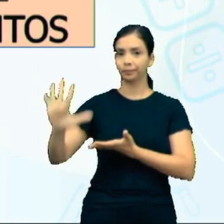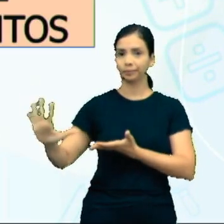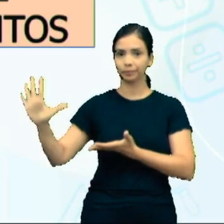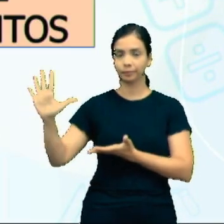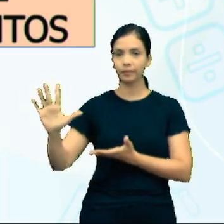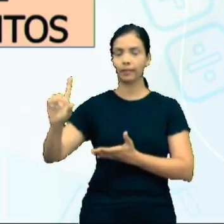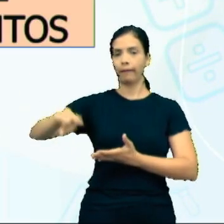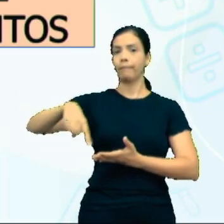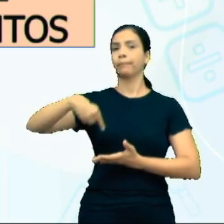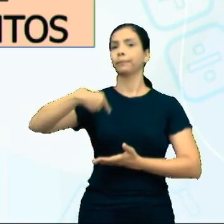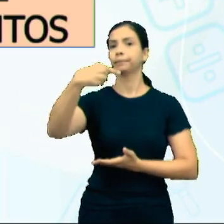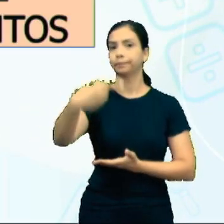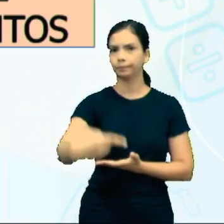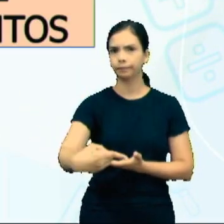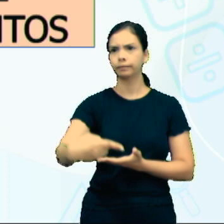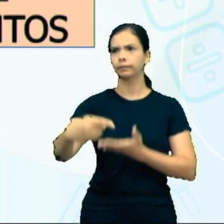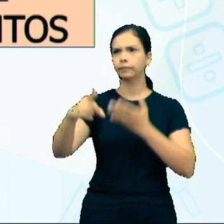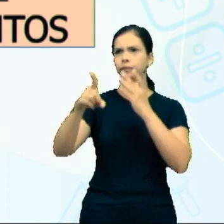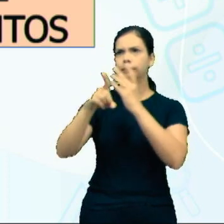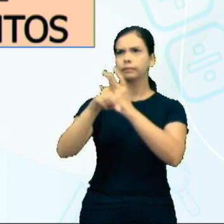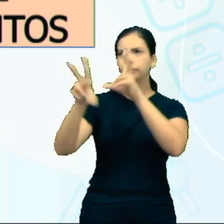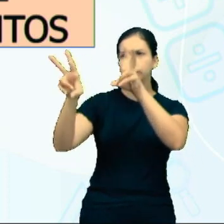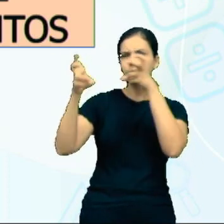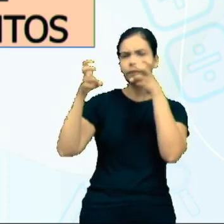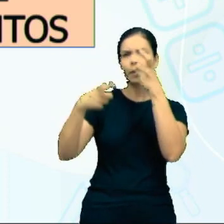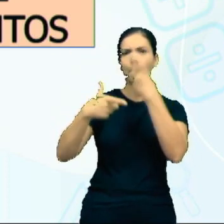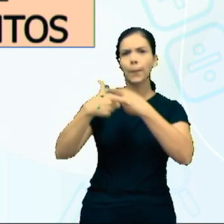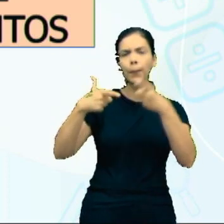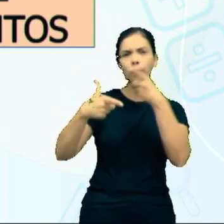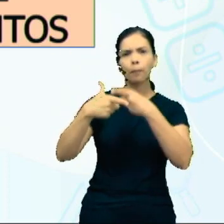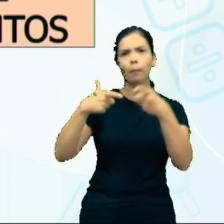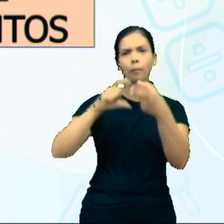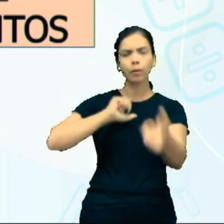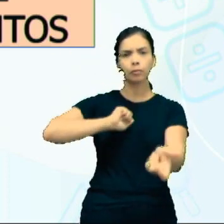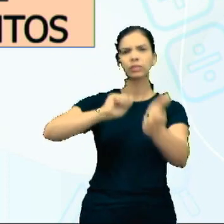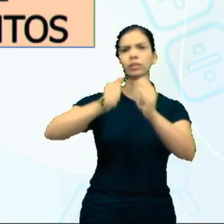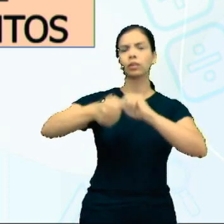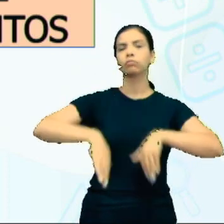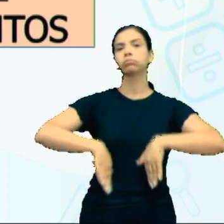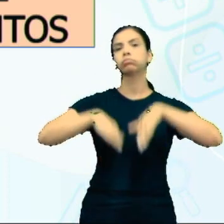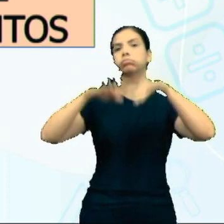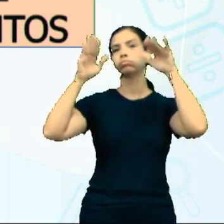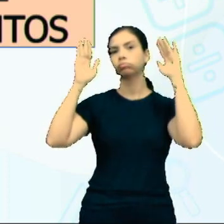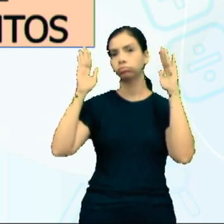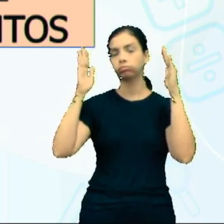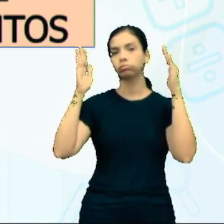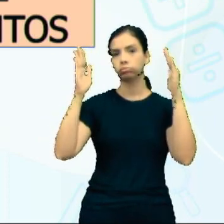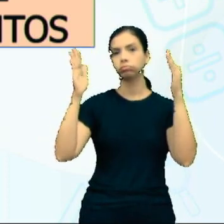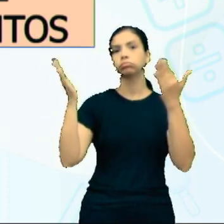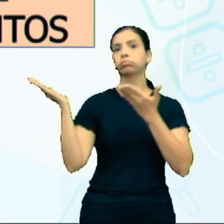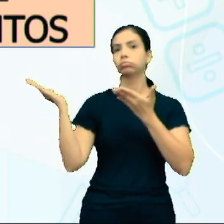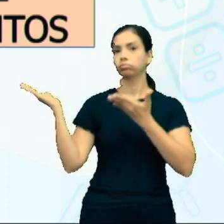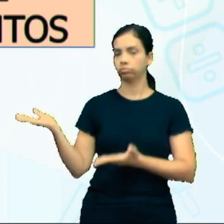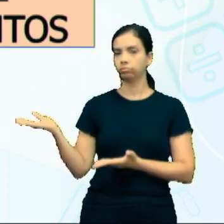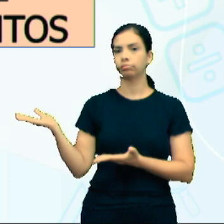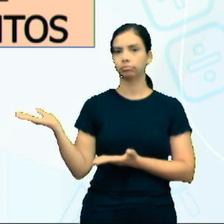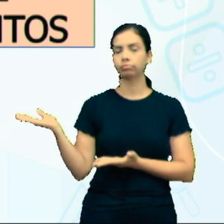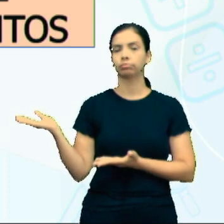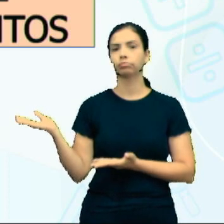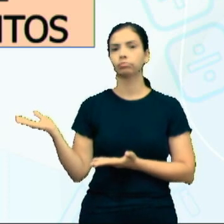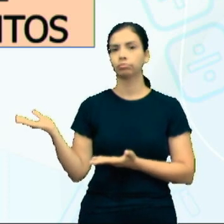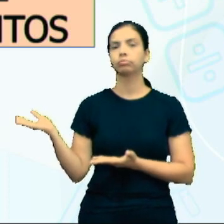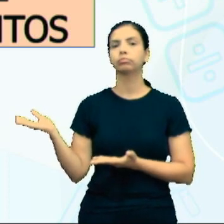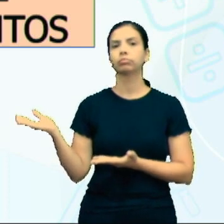Em seguida, identificamos problemas relacionados ao esporte de alto rendimento, como esses que estão expostos na tela,